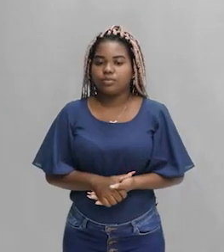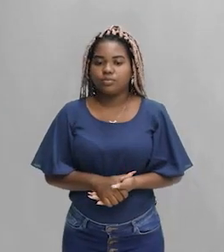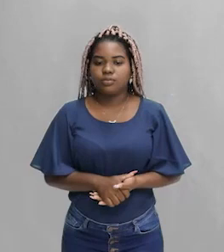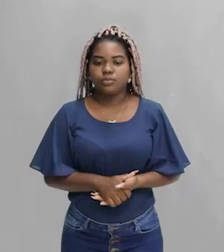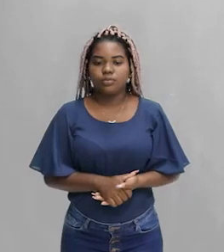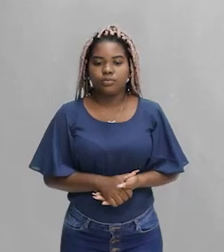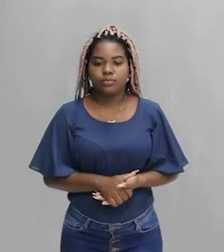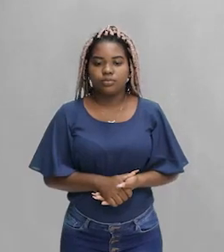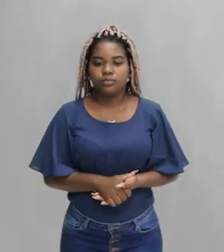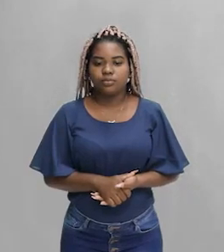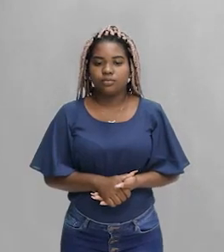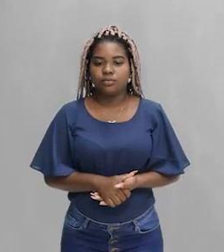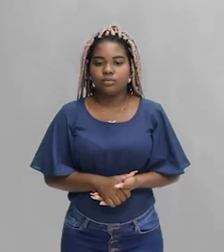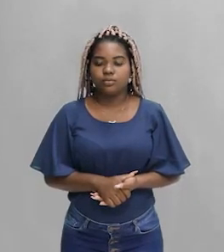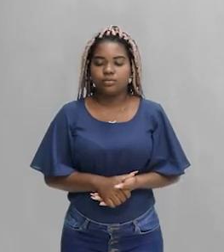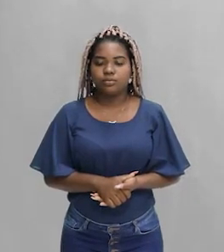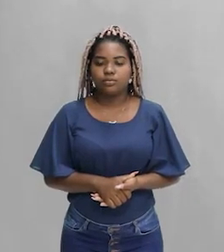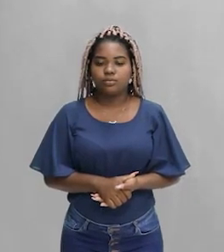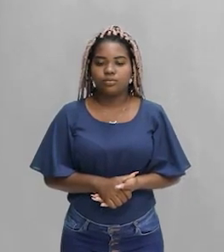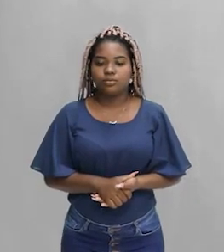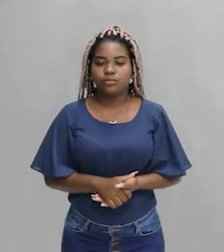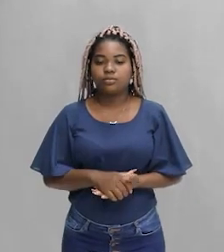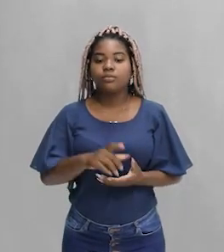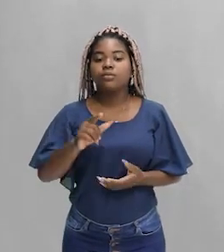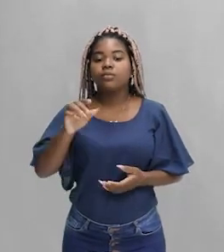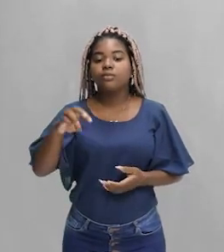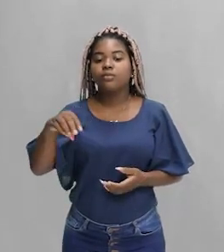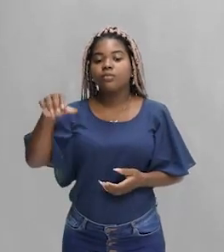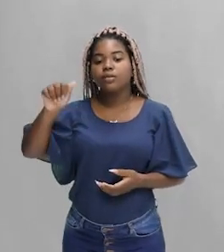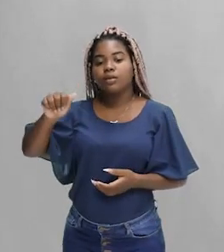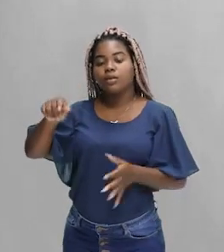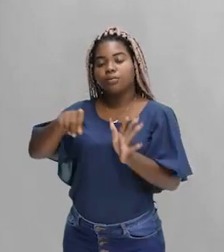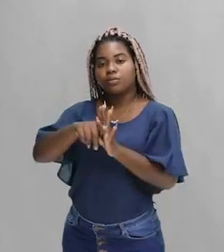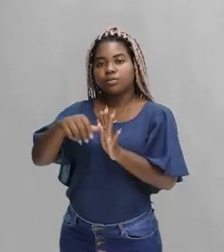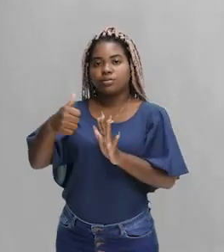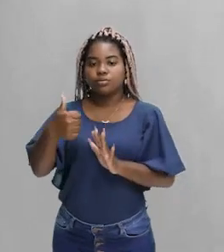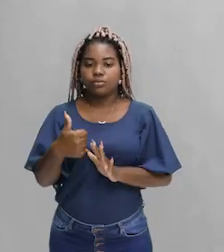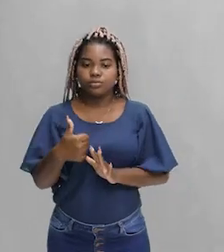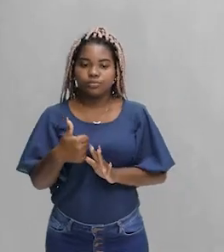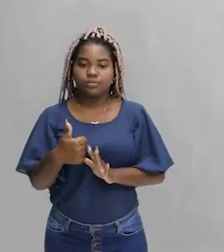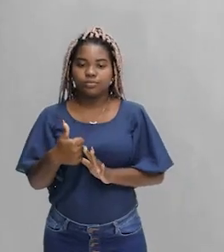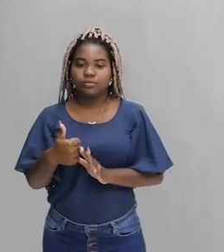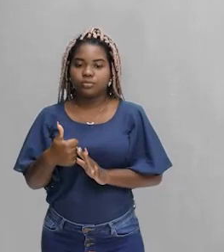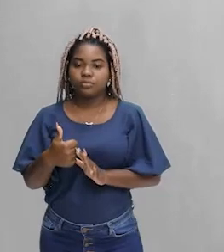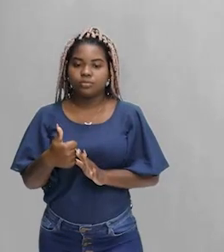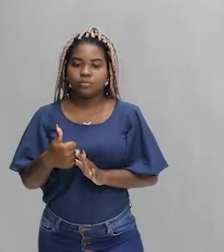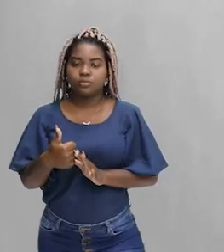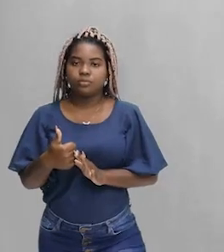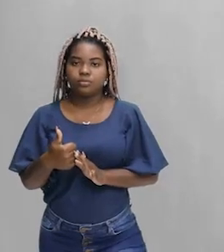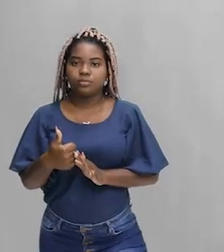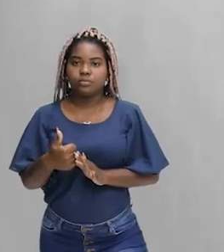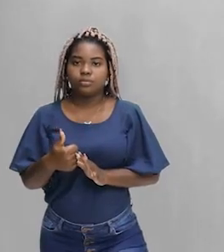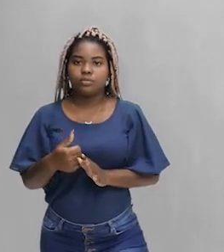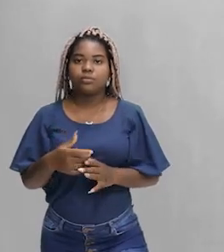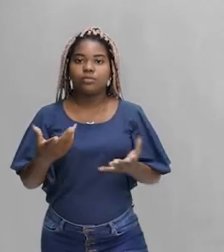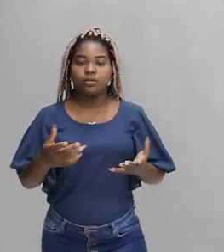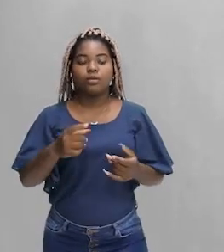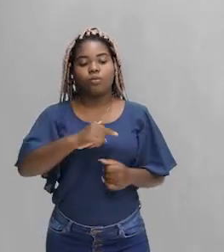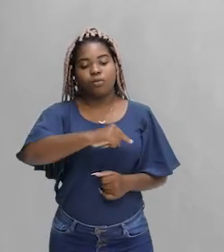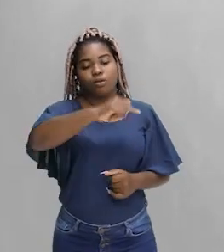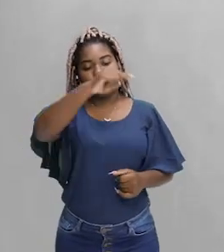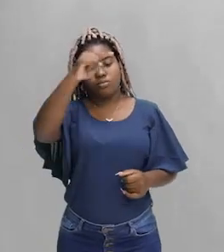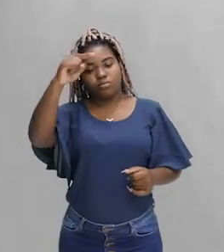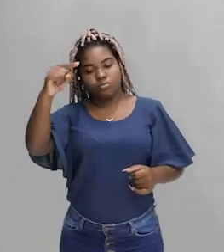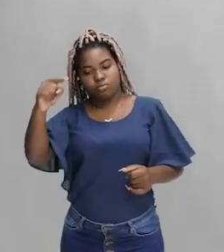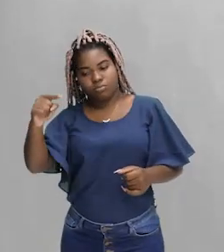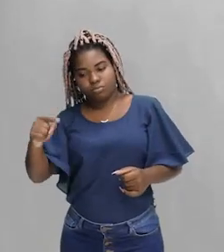mais bx mais c. Aqui até está na forma incompleta. Quem é o a? A é menos 1. Significa dizer que a parábola está com concavidade voltada para